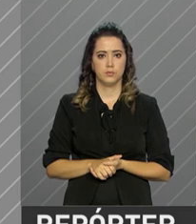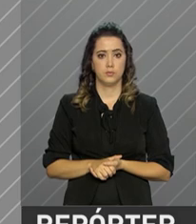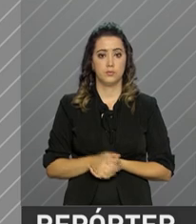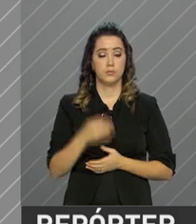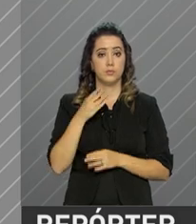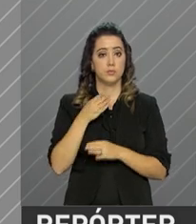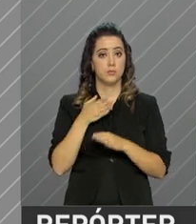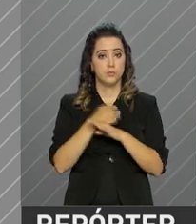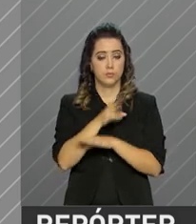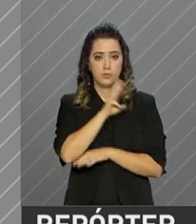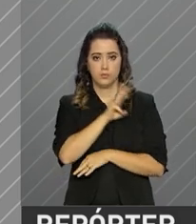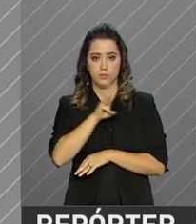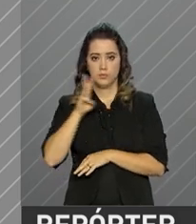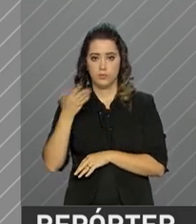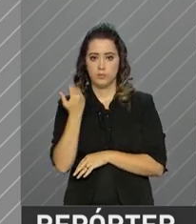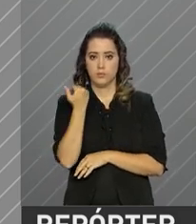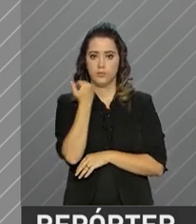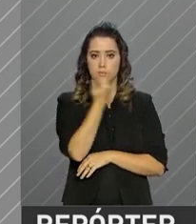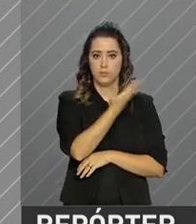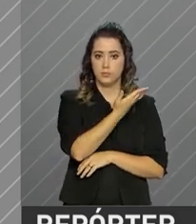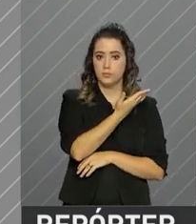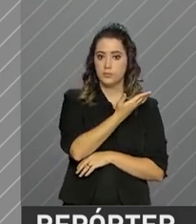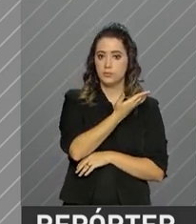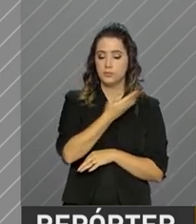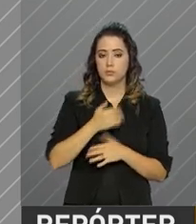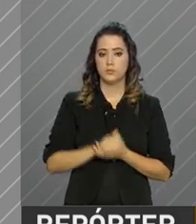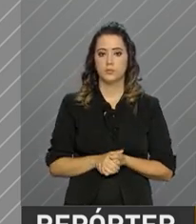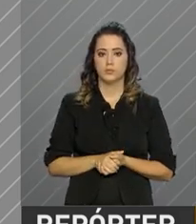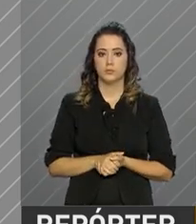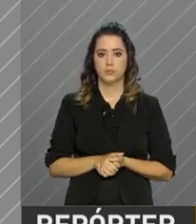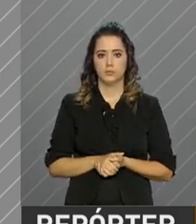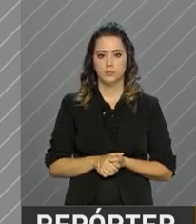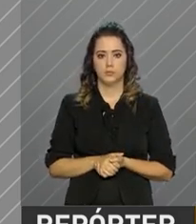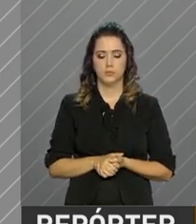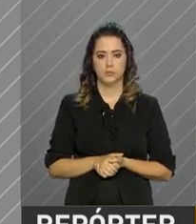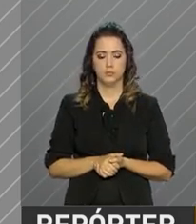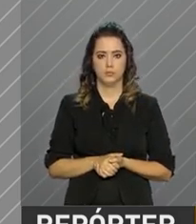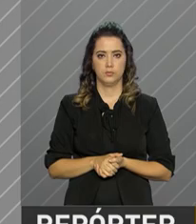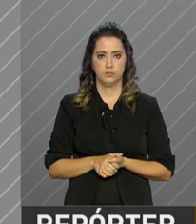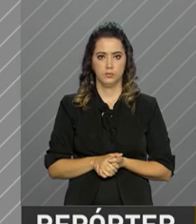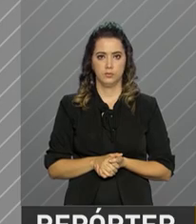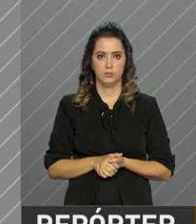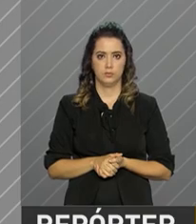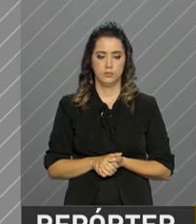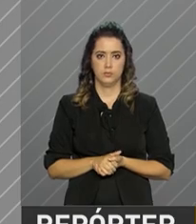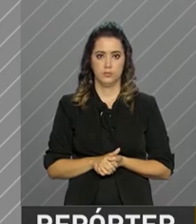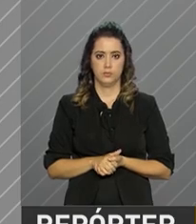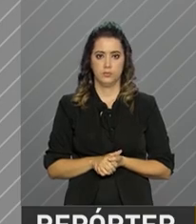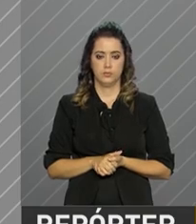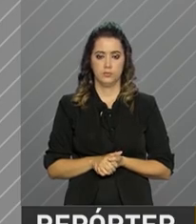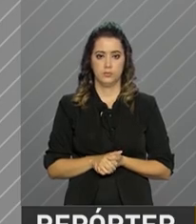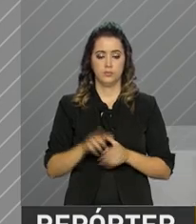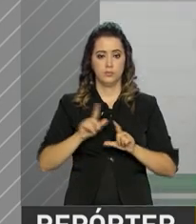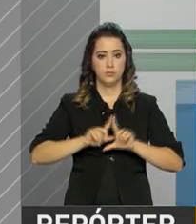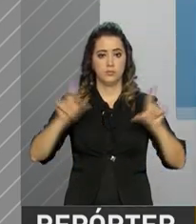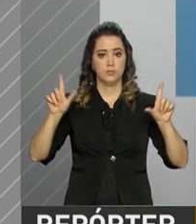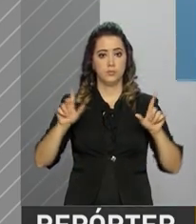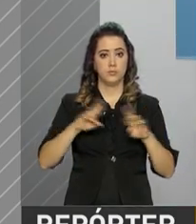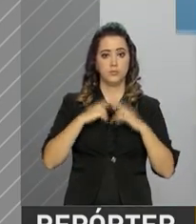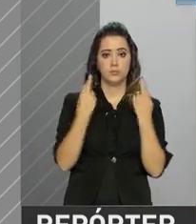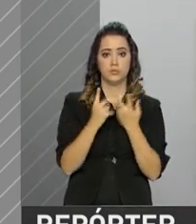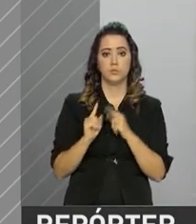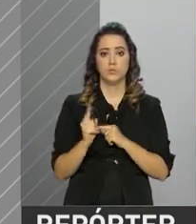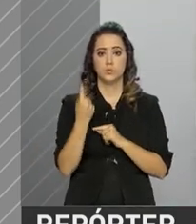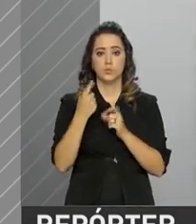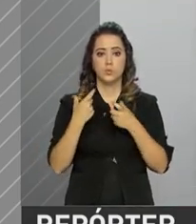o acesso é feito por meio do endereço educa clima ponto mma.gov.br o portal reúne em um